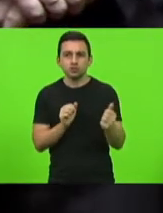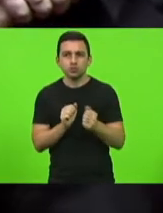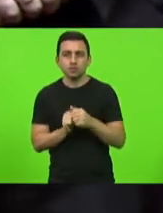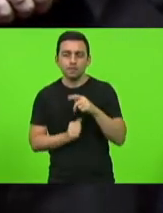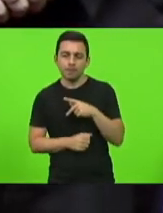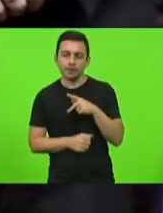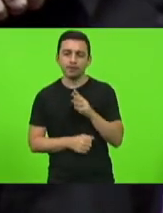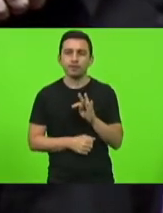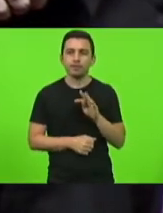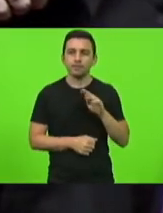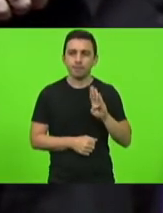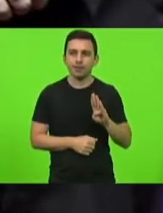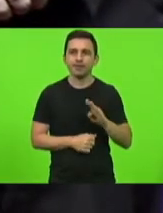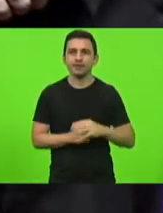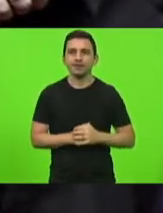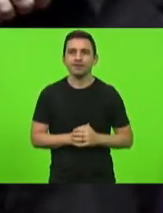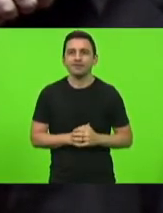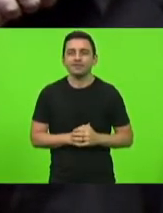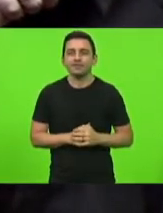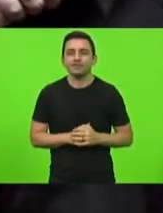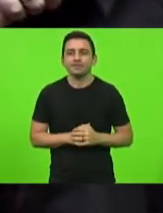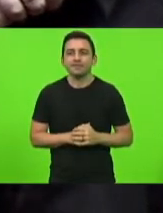Ana? Obrigado, parabéns.